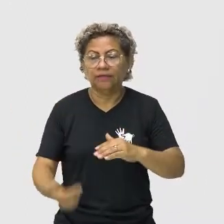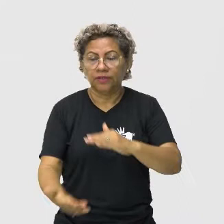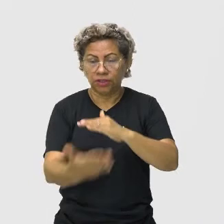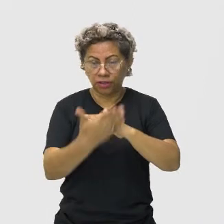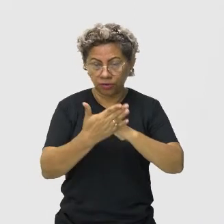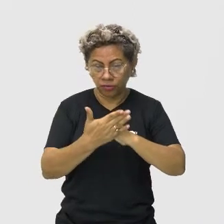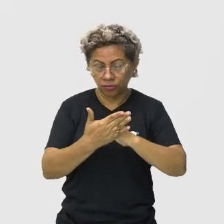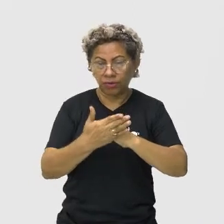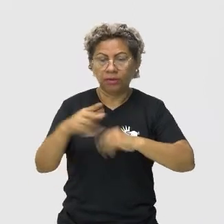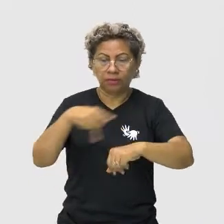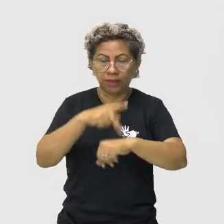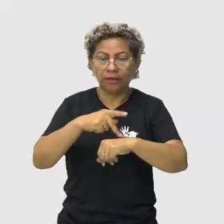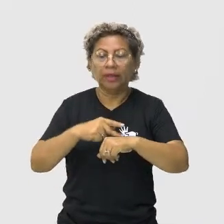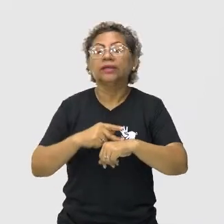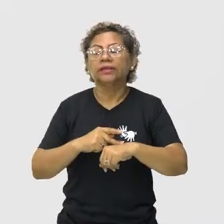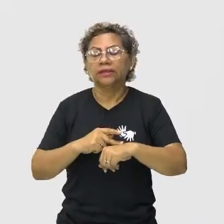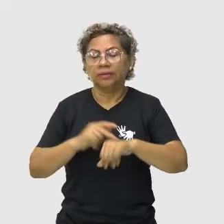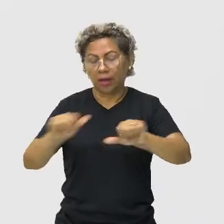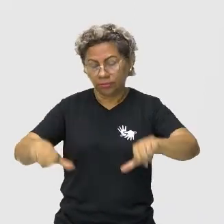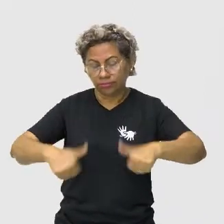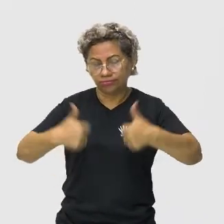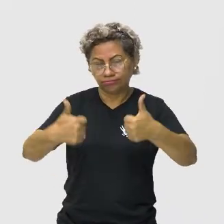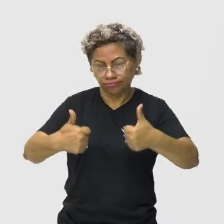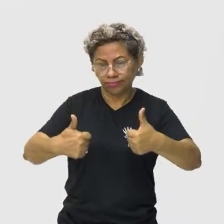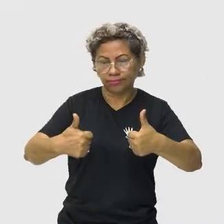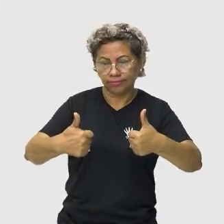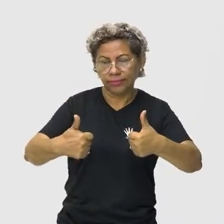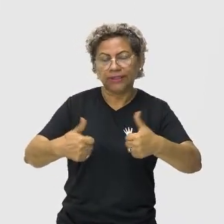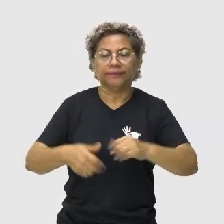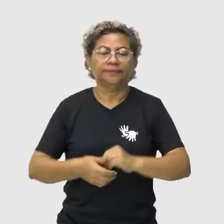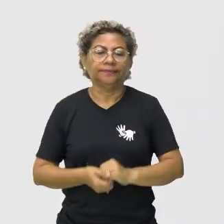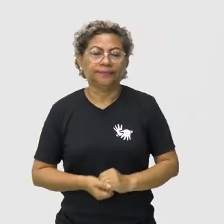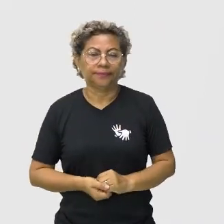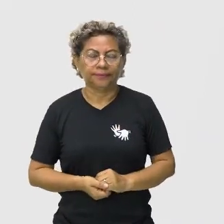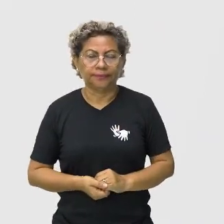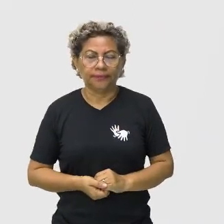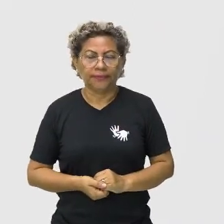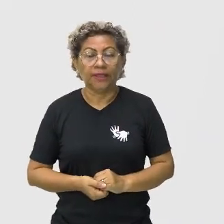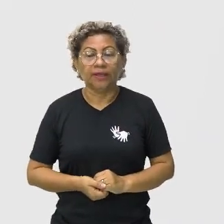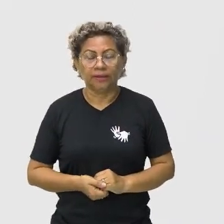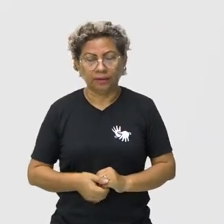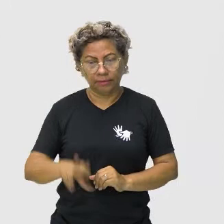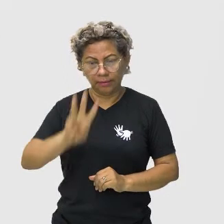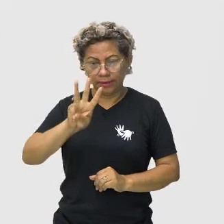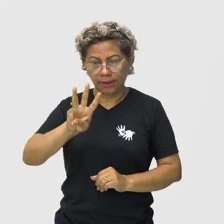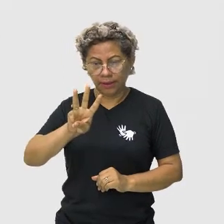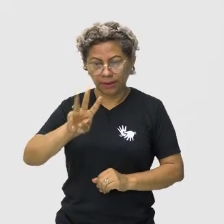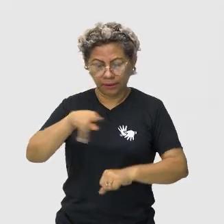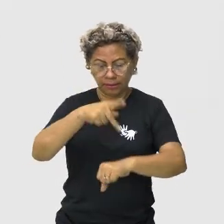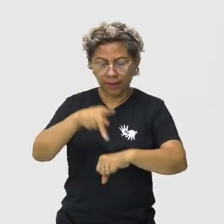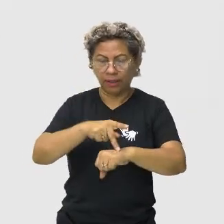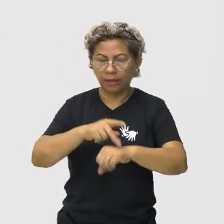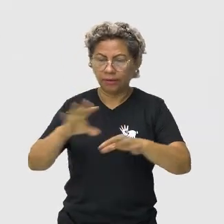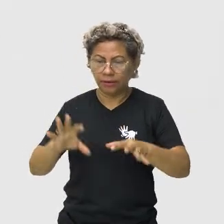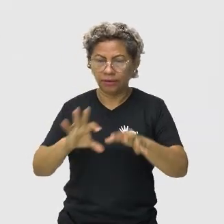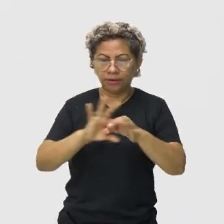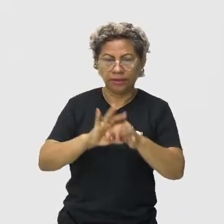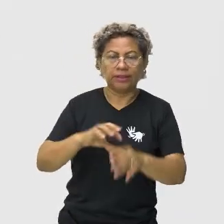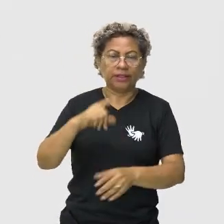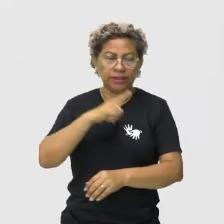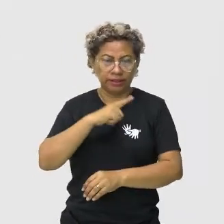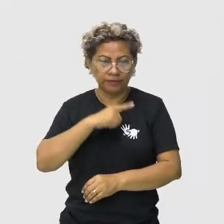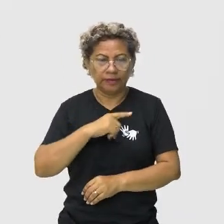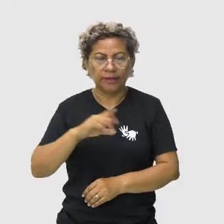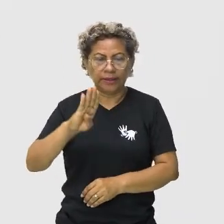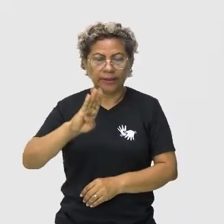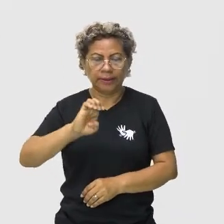novamente ali após a Segunda Guerra Mundial. Então, três países acabaram se unindo. No caso, nós vamos ter a Bélgica,